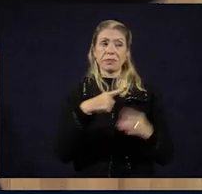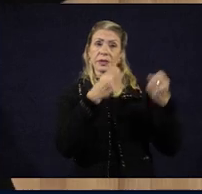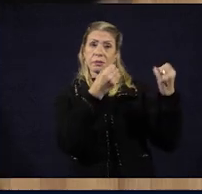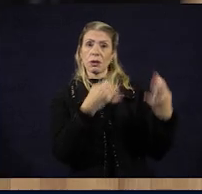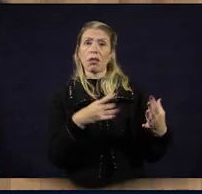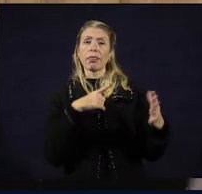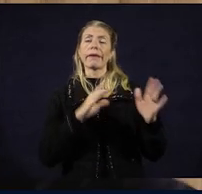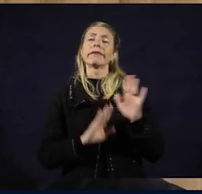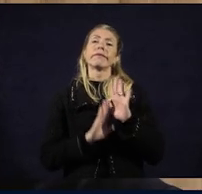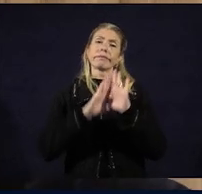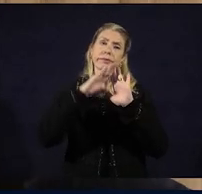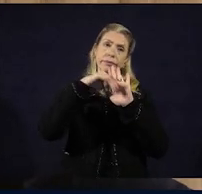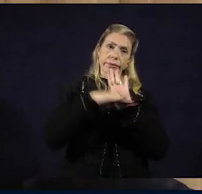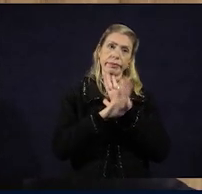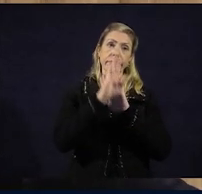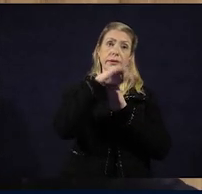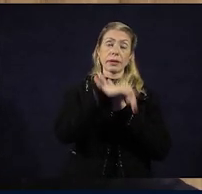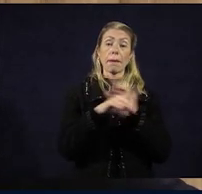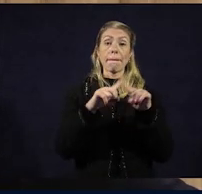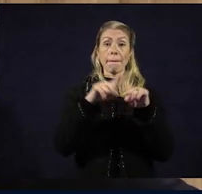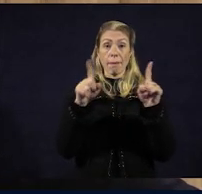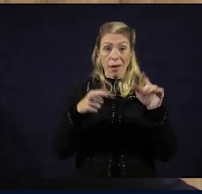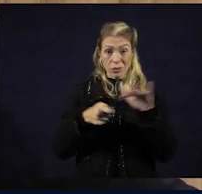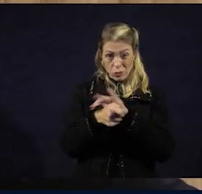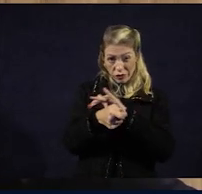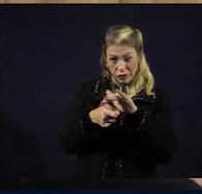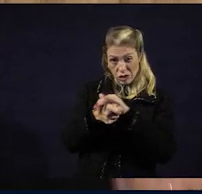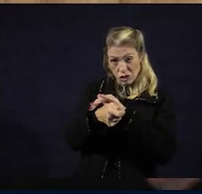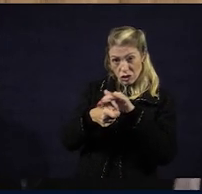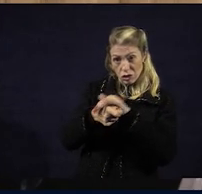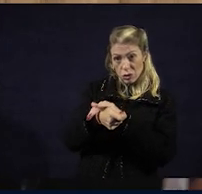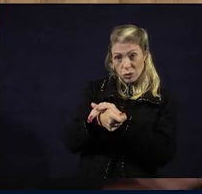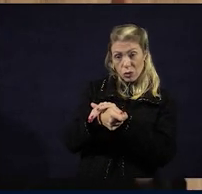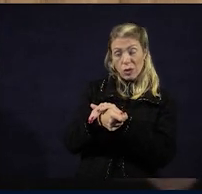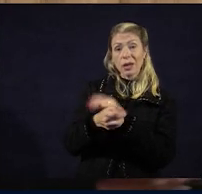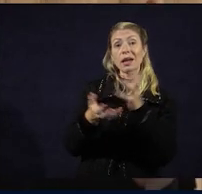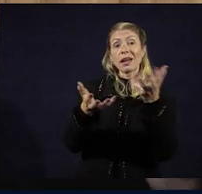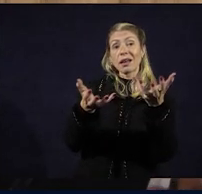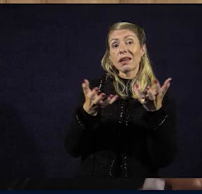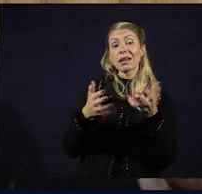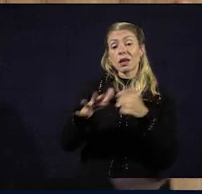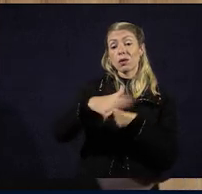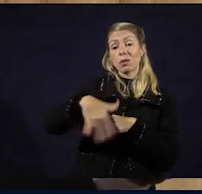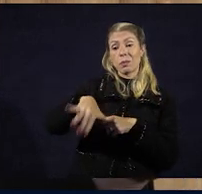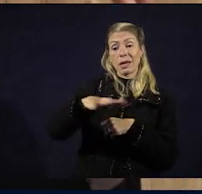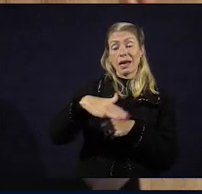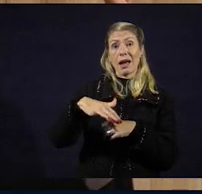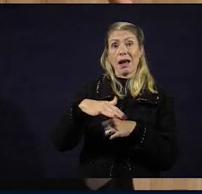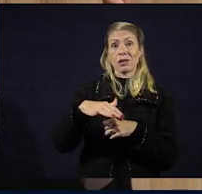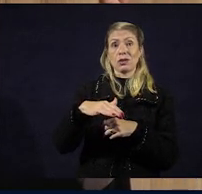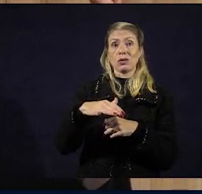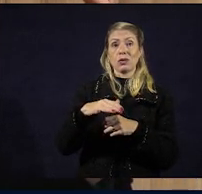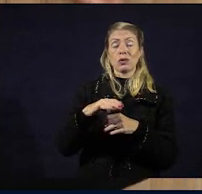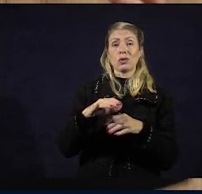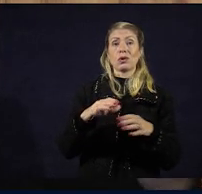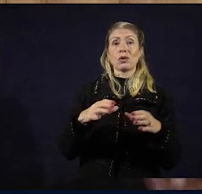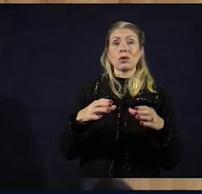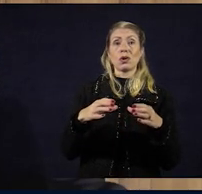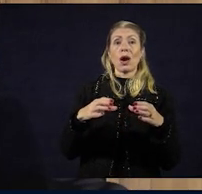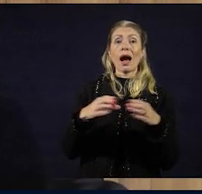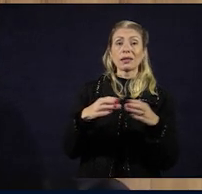setor de altos e baixos e o investidor Ele quer o Mercado de Ações é um mercado de risco e ele quer Minimizar